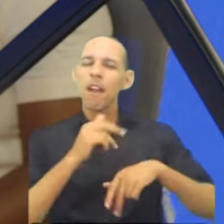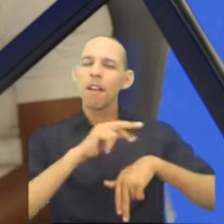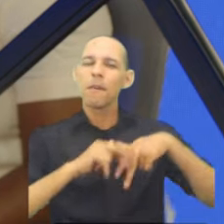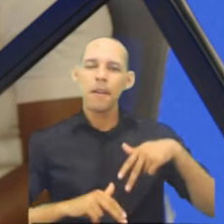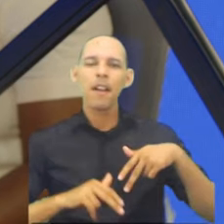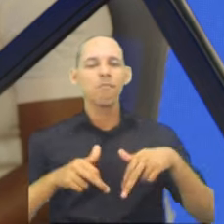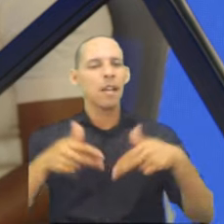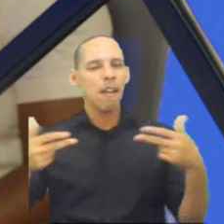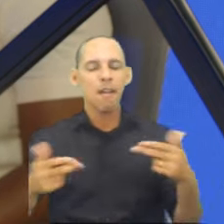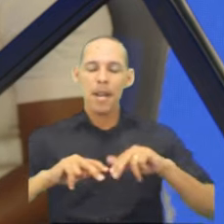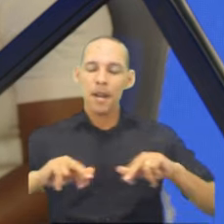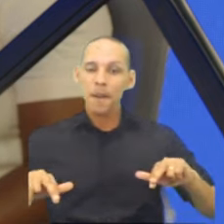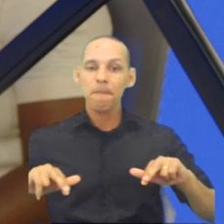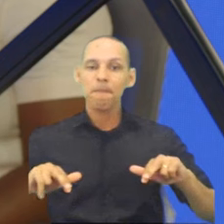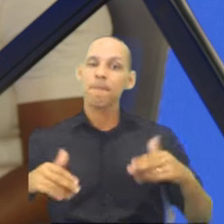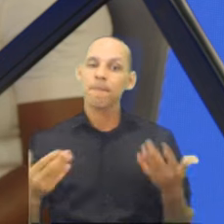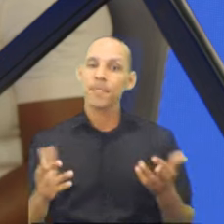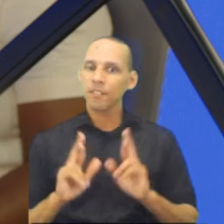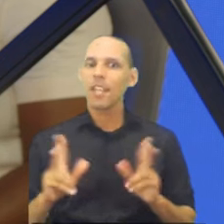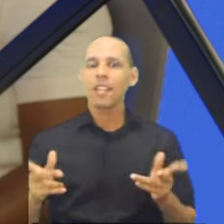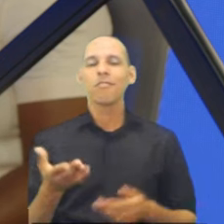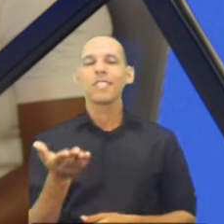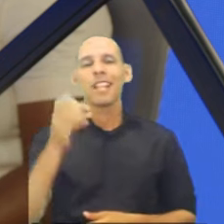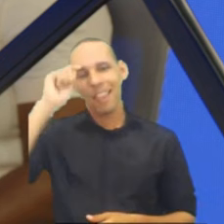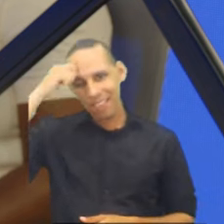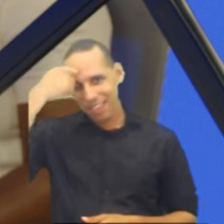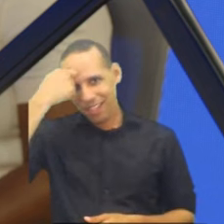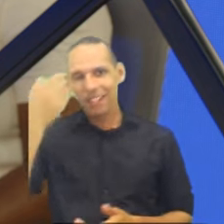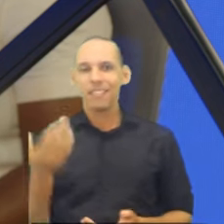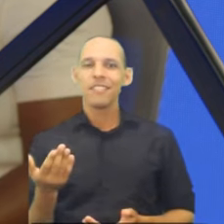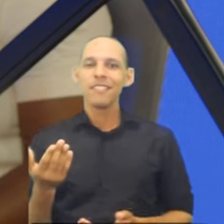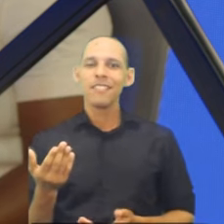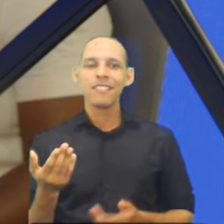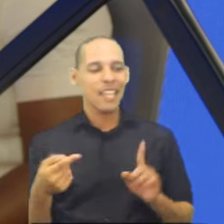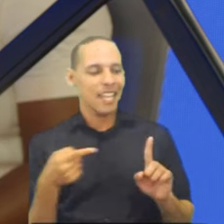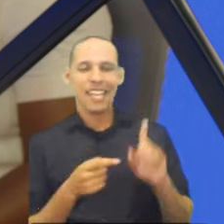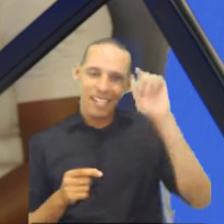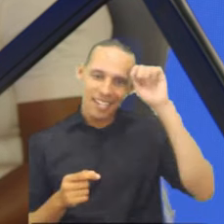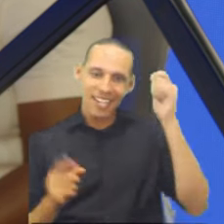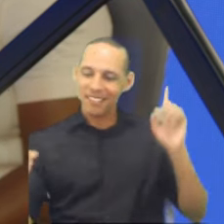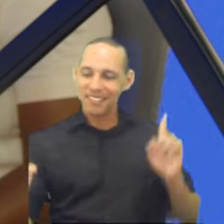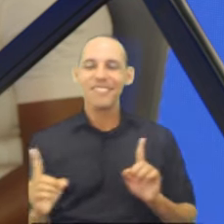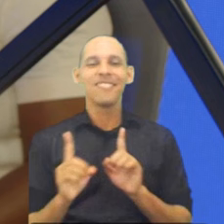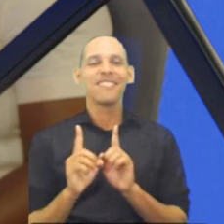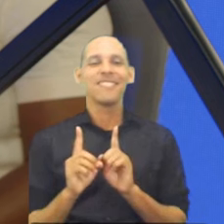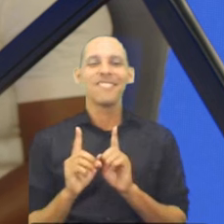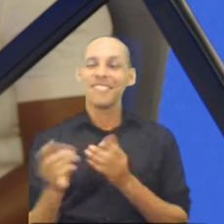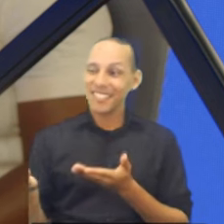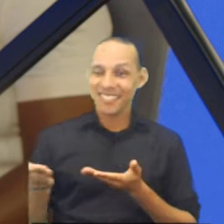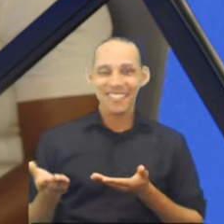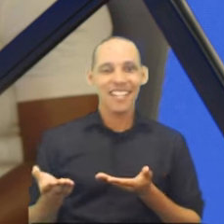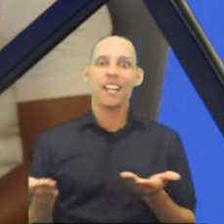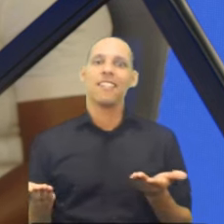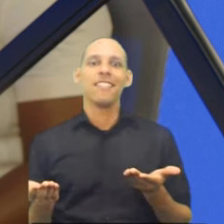Equidade de gênero etnia tal então É muito diferente você negro ser recebido por um par de trabalho que seja